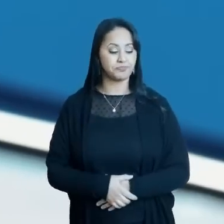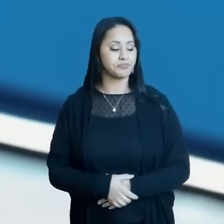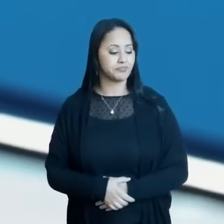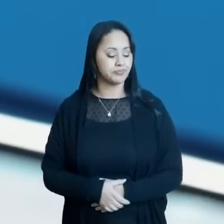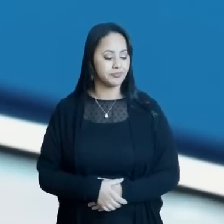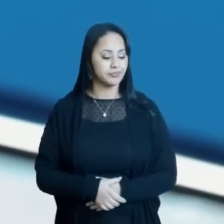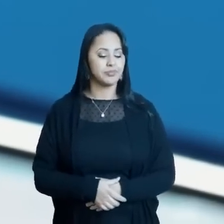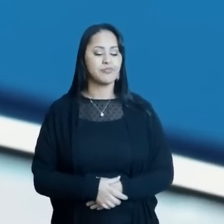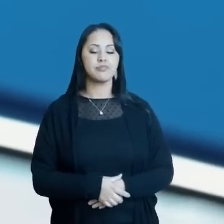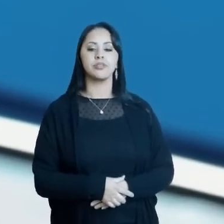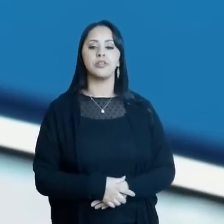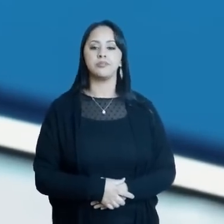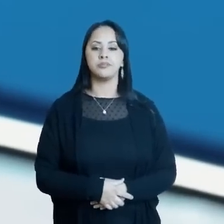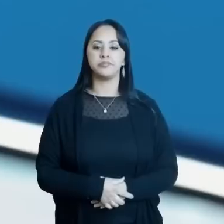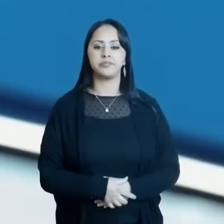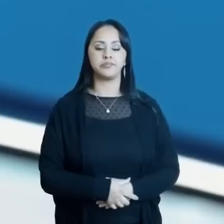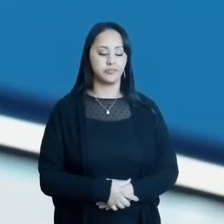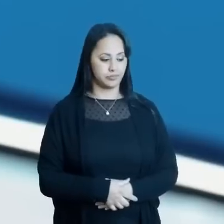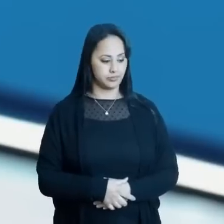transmissão, galera.